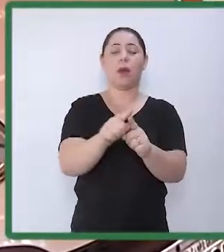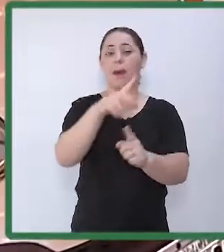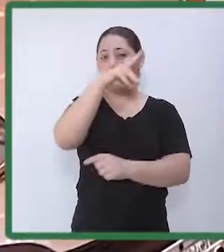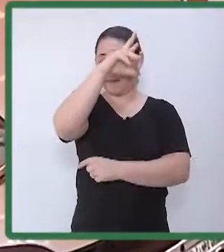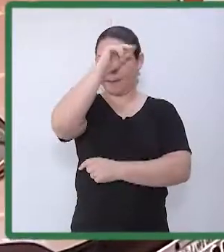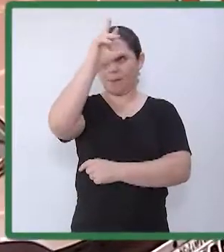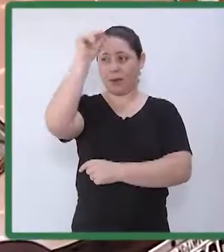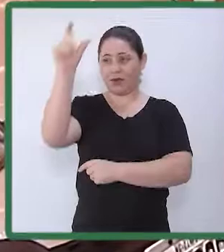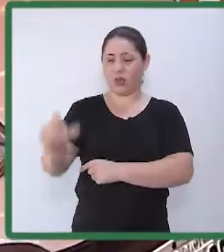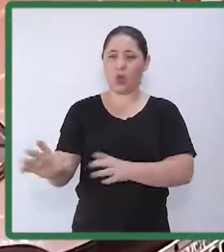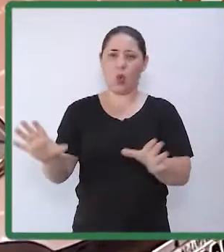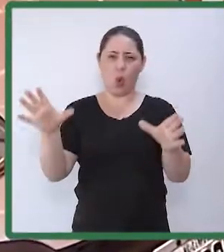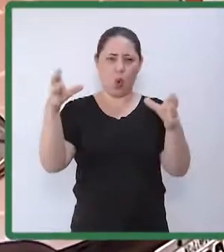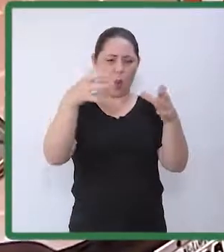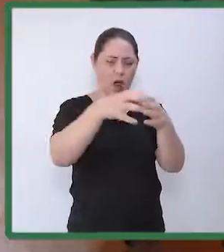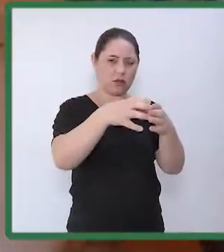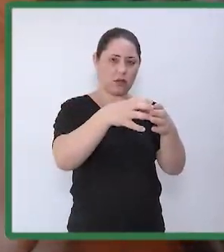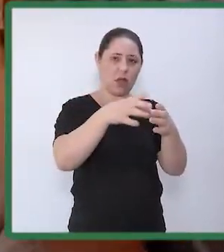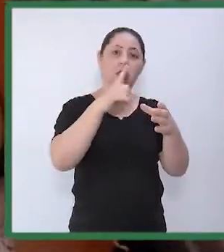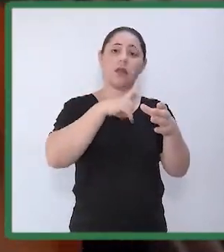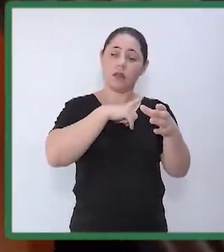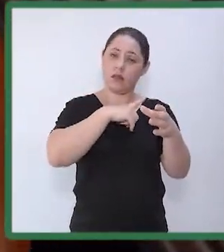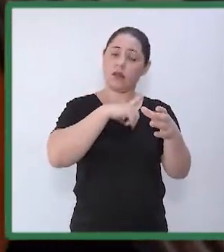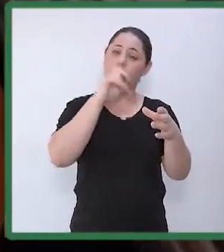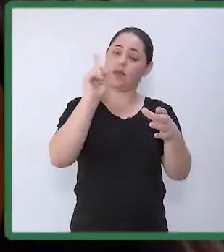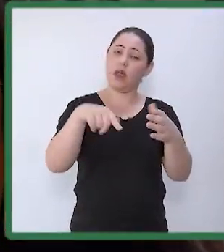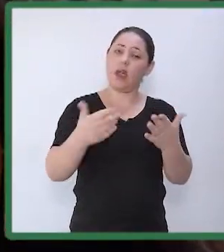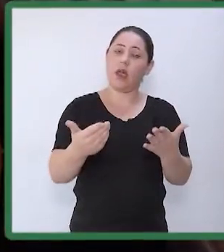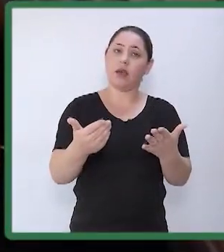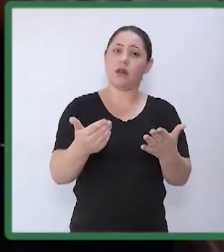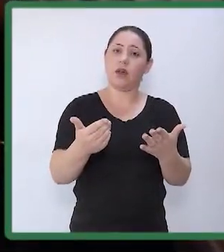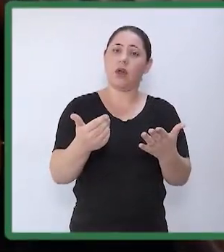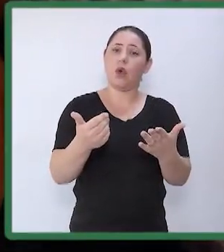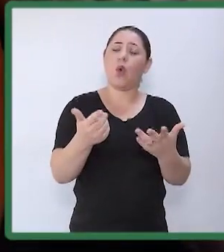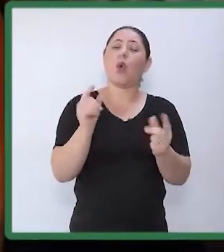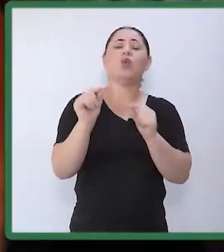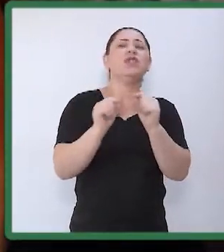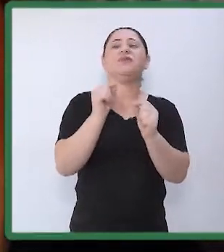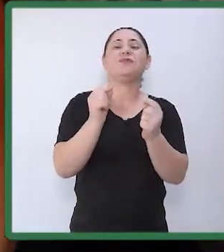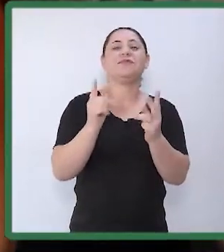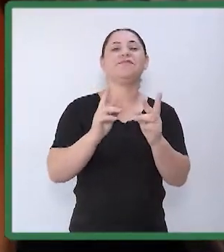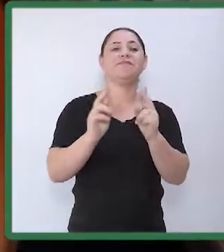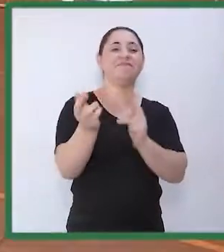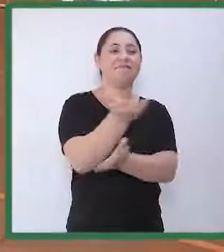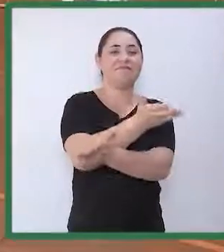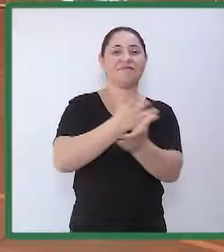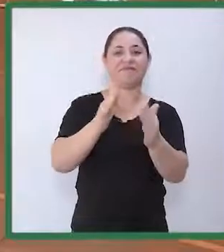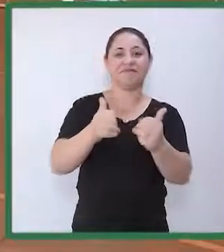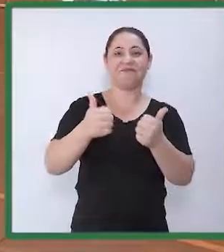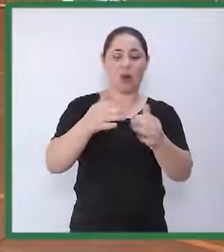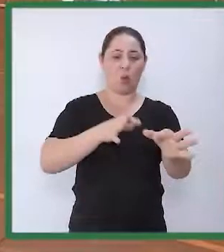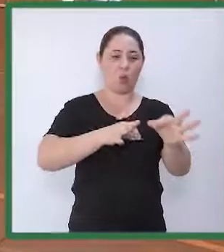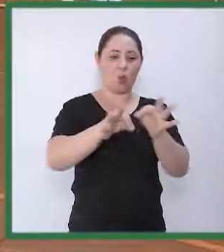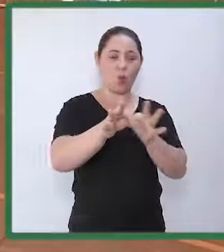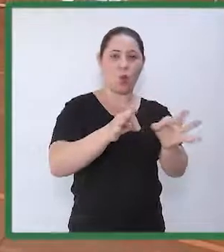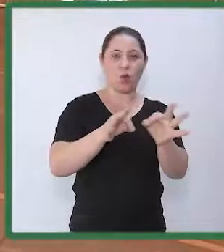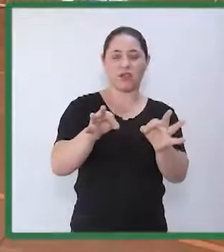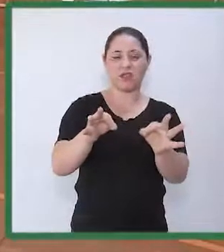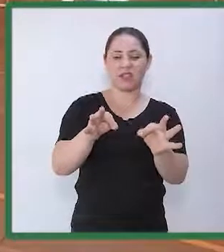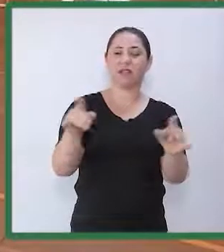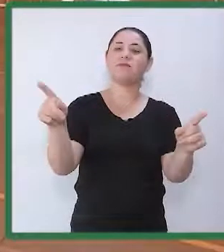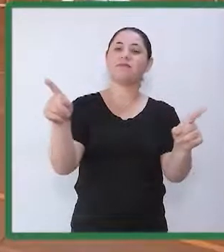juntamente com as prefeituras e todas as equipes. Assim, houve uma harmonia, né, no planejamento e